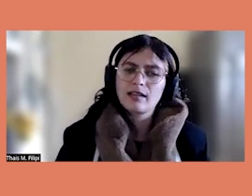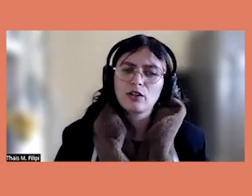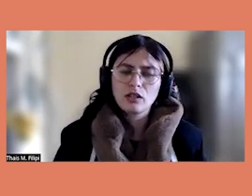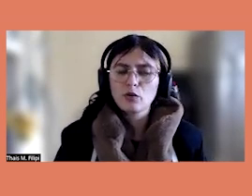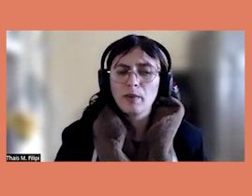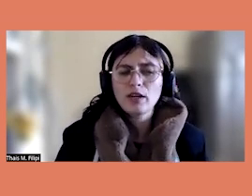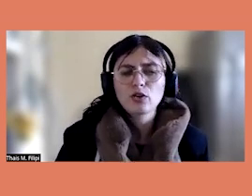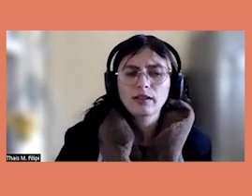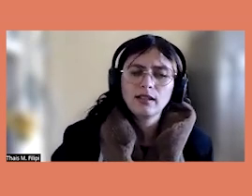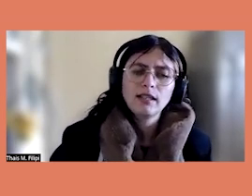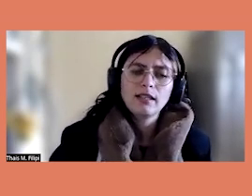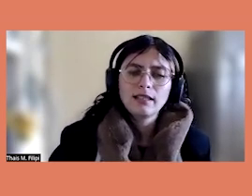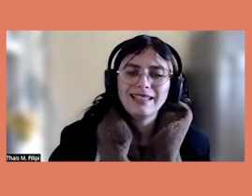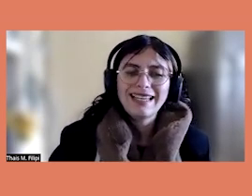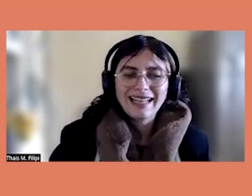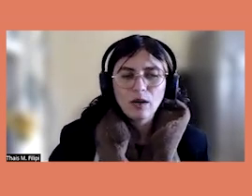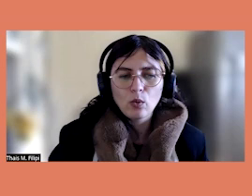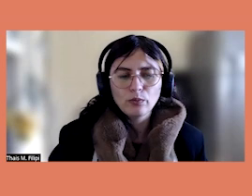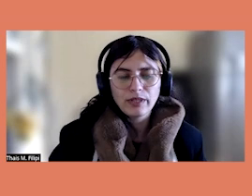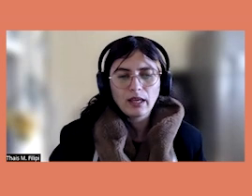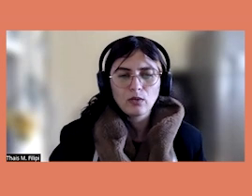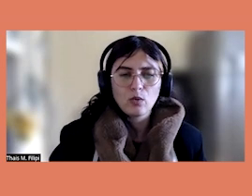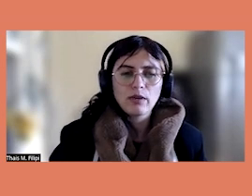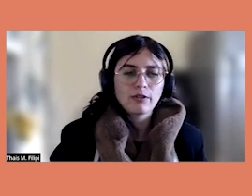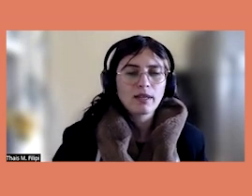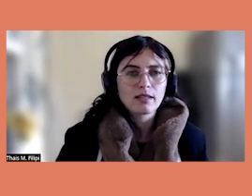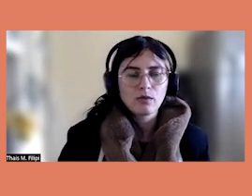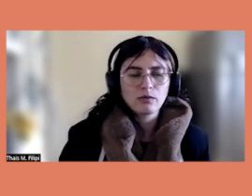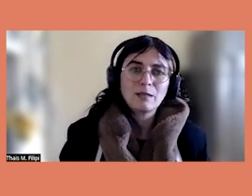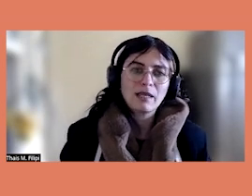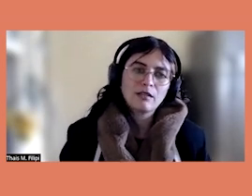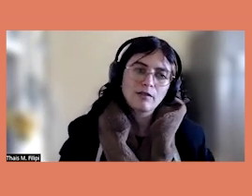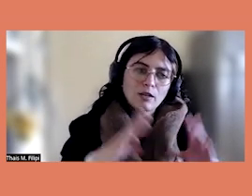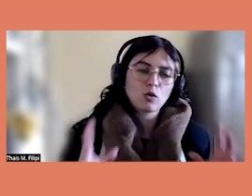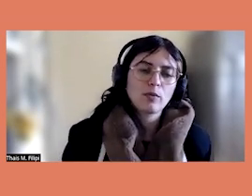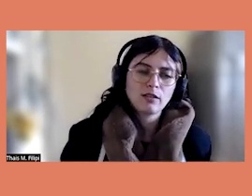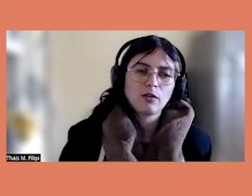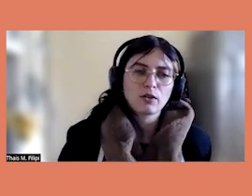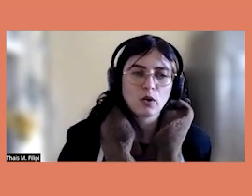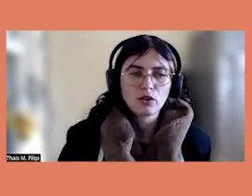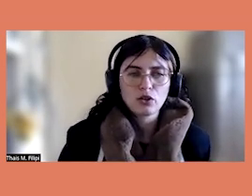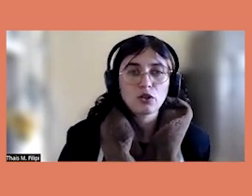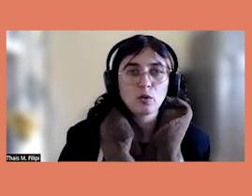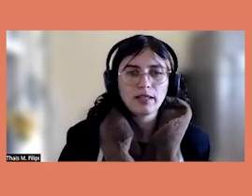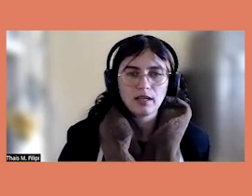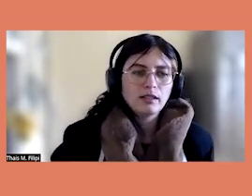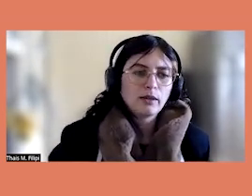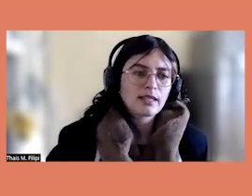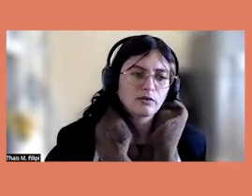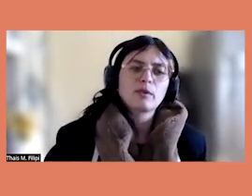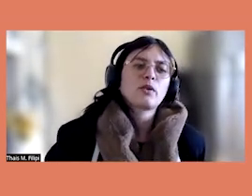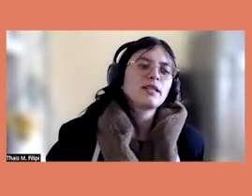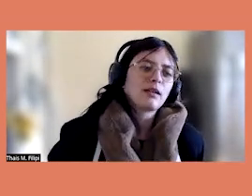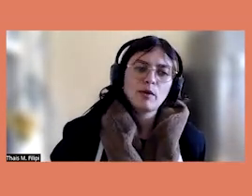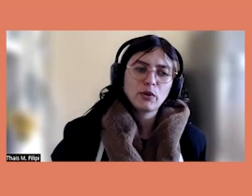o SHX e o PRJ. E cada um tem uma informação específica sobre as informações de geometria. Então,